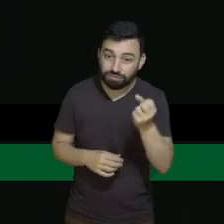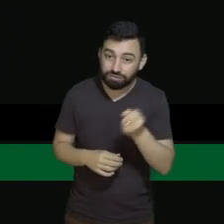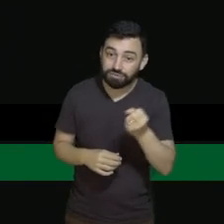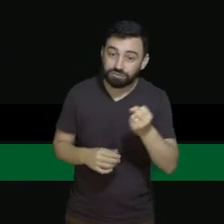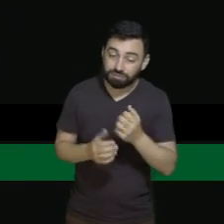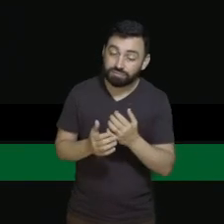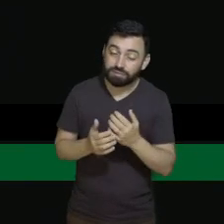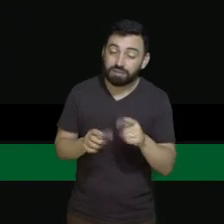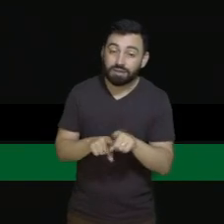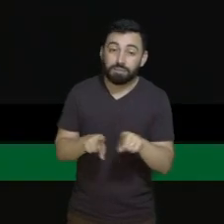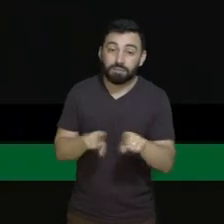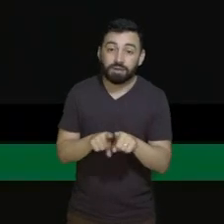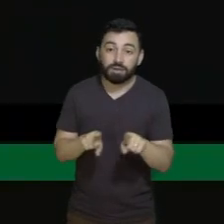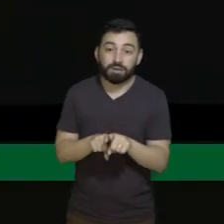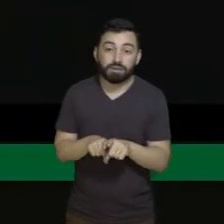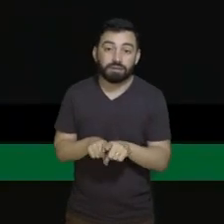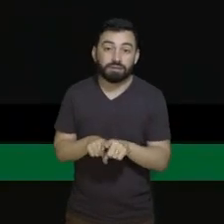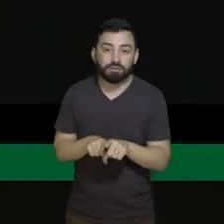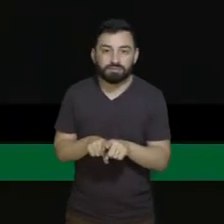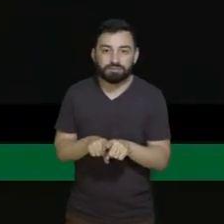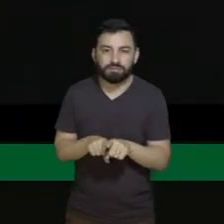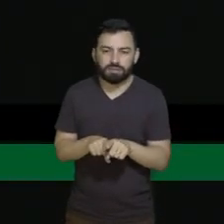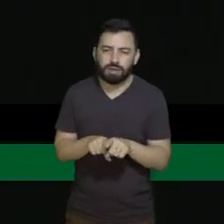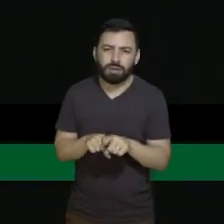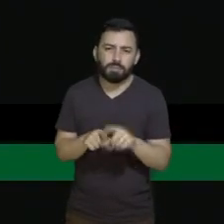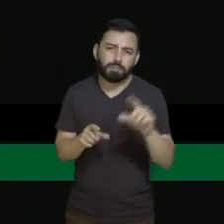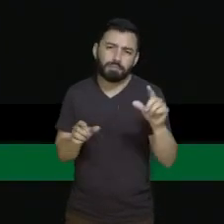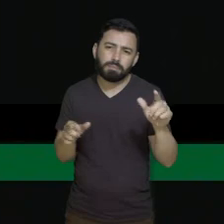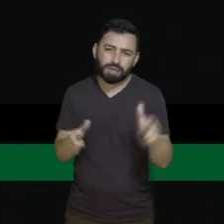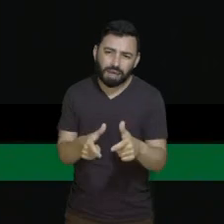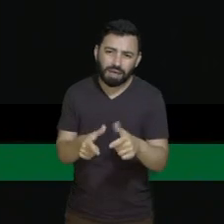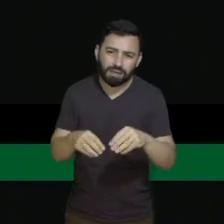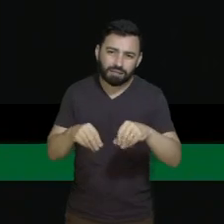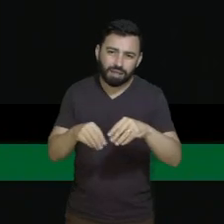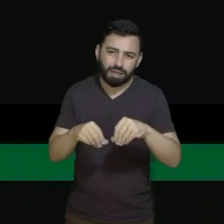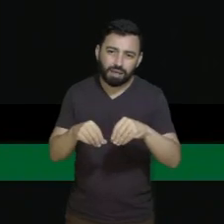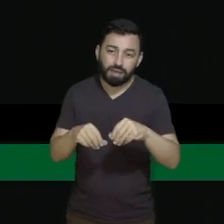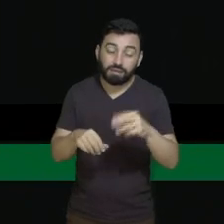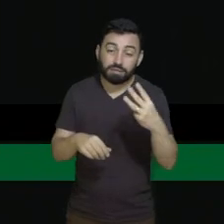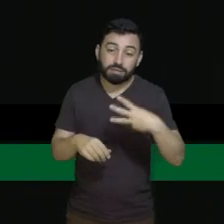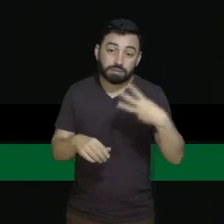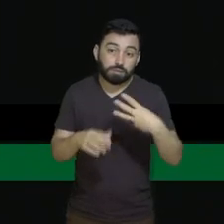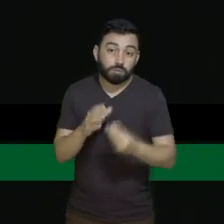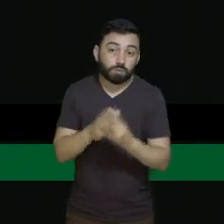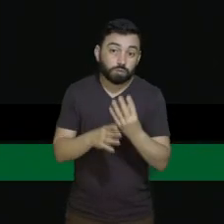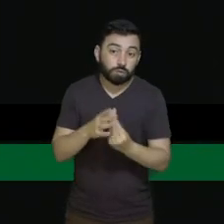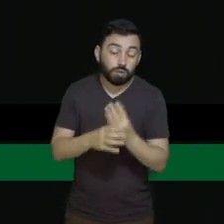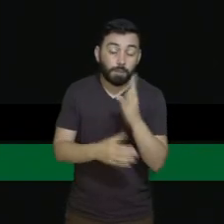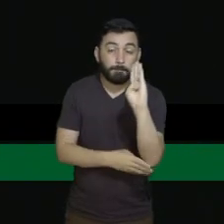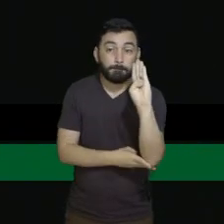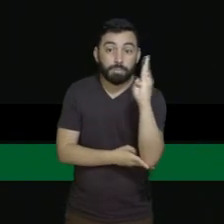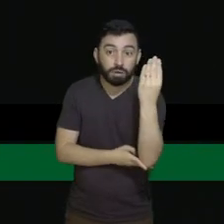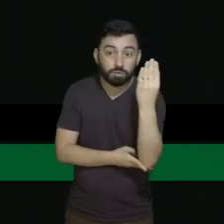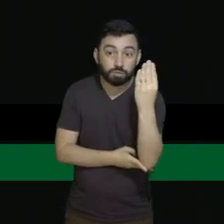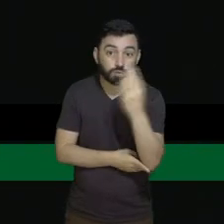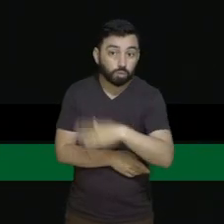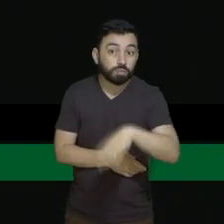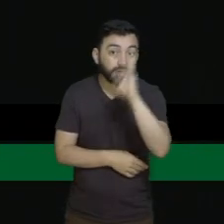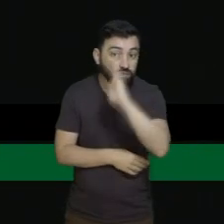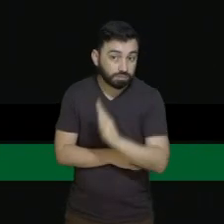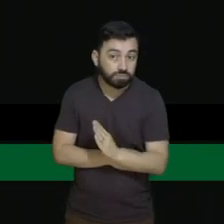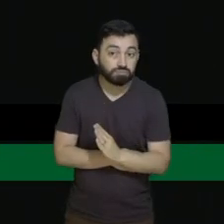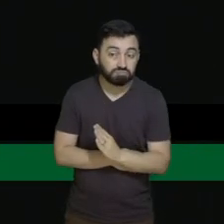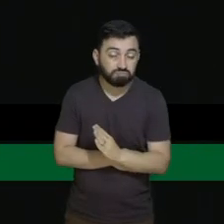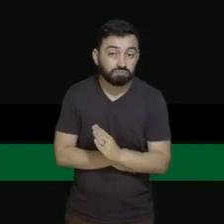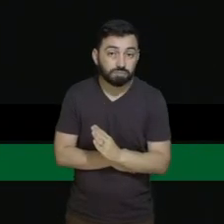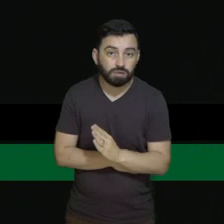Somos também, apesar do pequeno território, terceiro produtor de madeira do país.